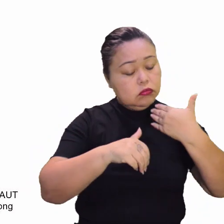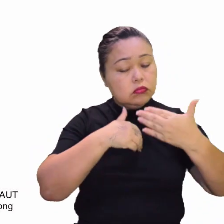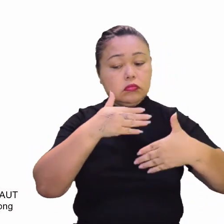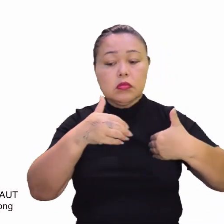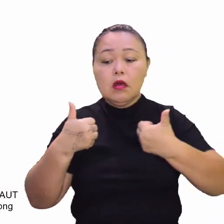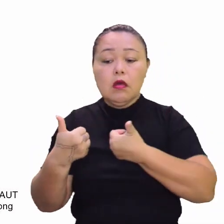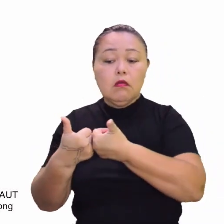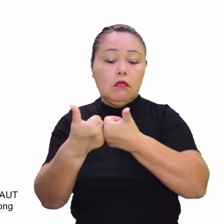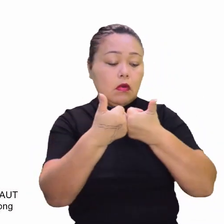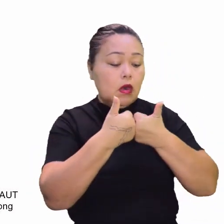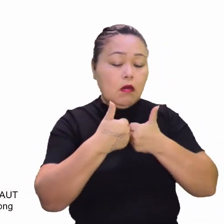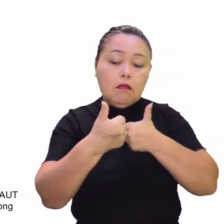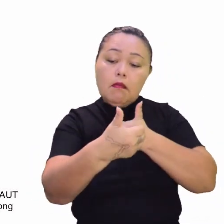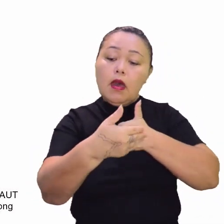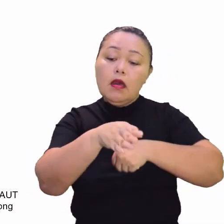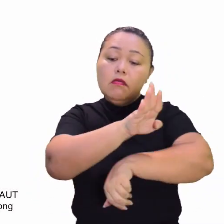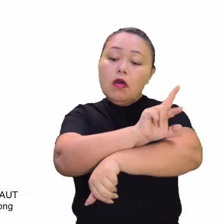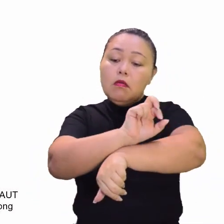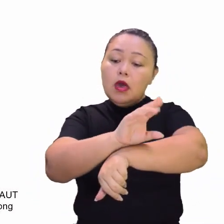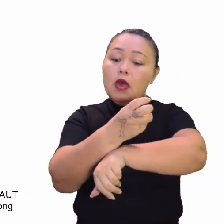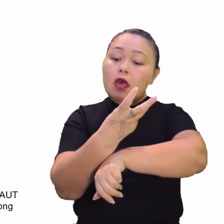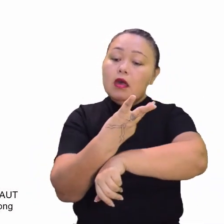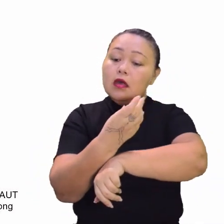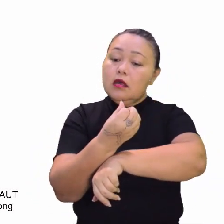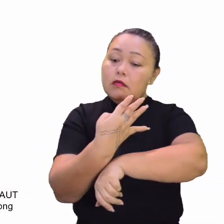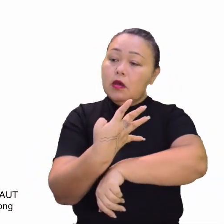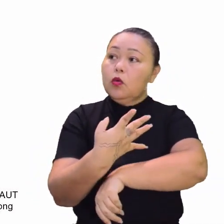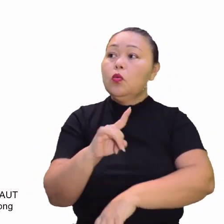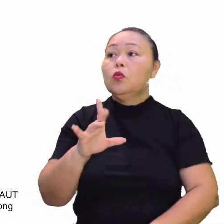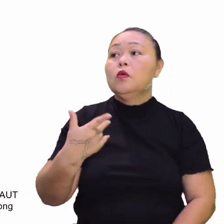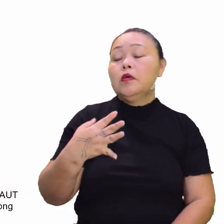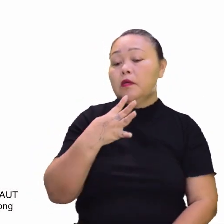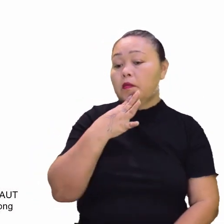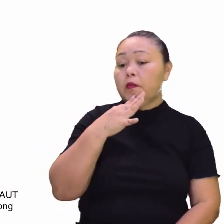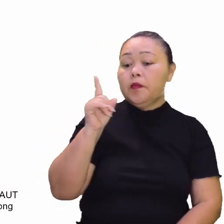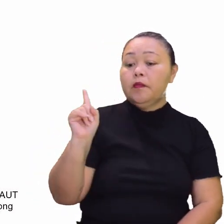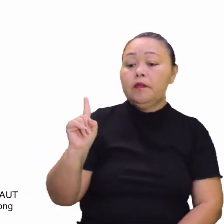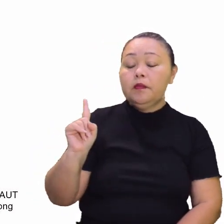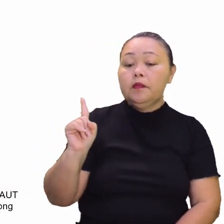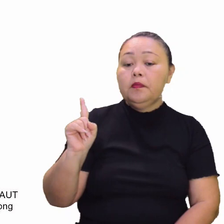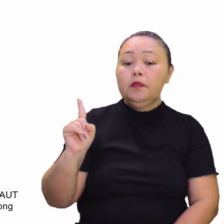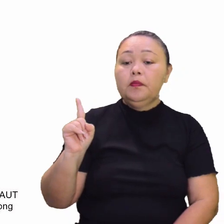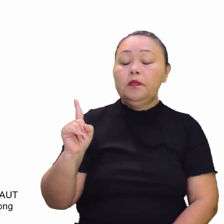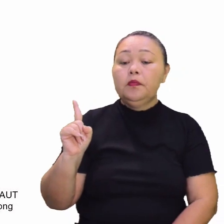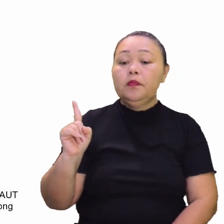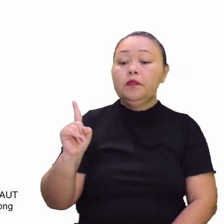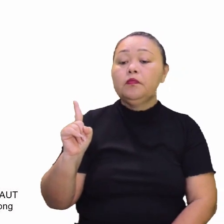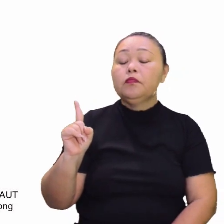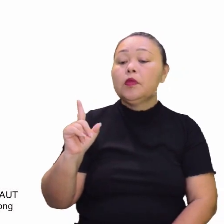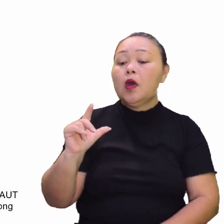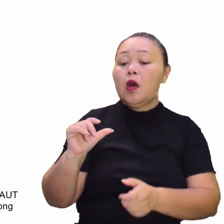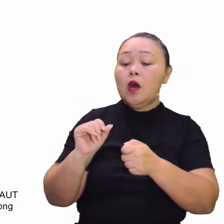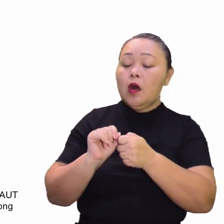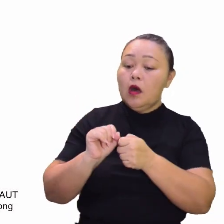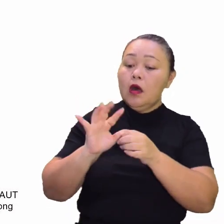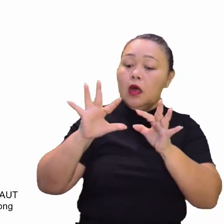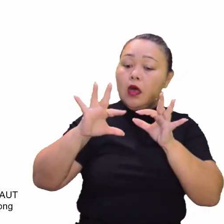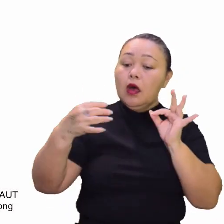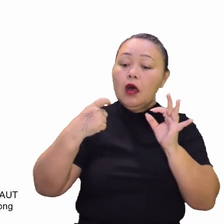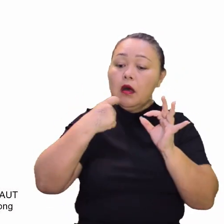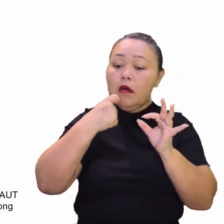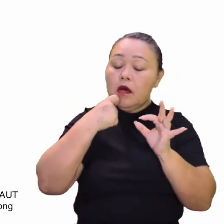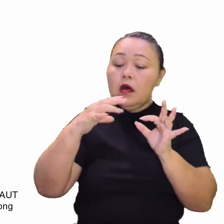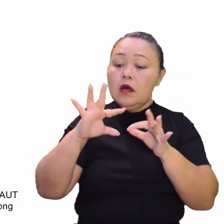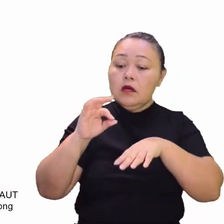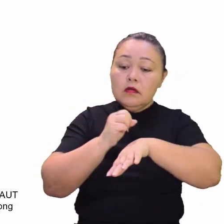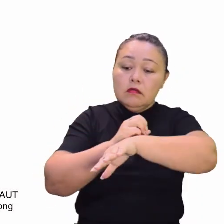na proximidade da BR-364. Isso ficou conhecido, Rogério, como espinha de peixe. Muito bem. Ao